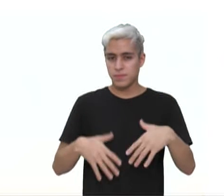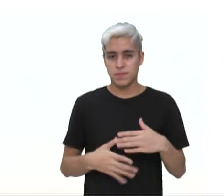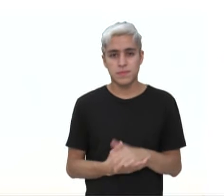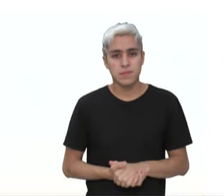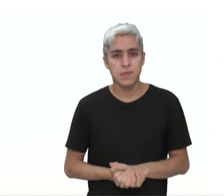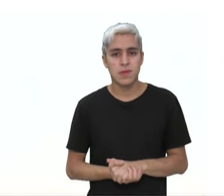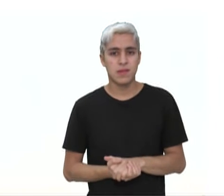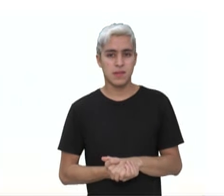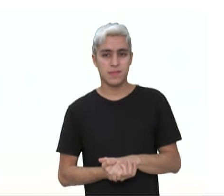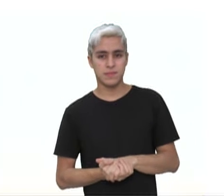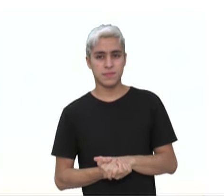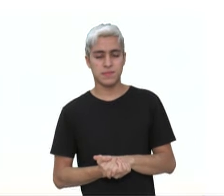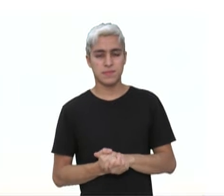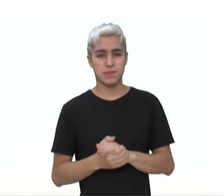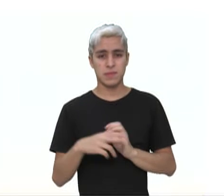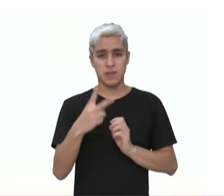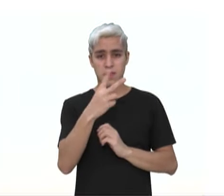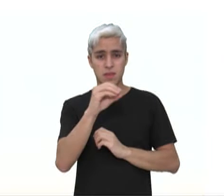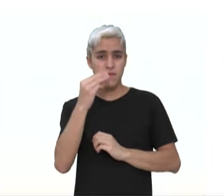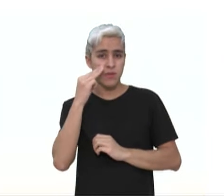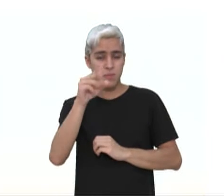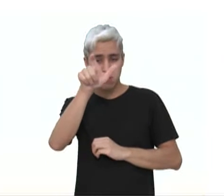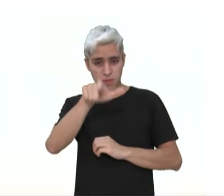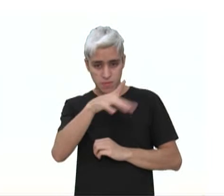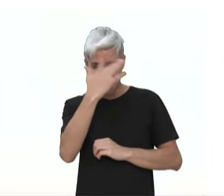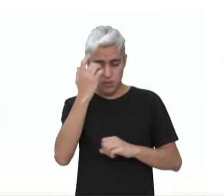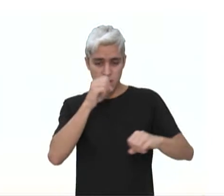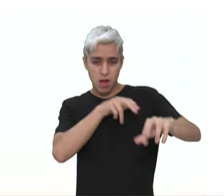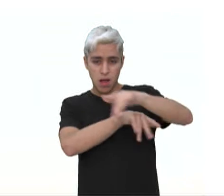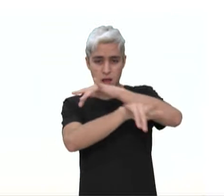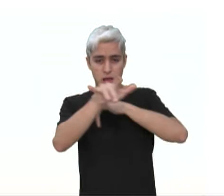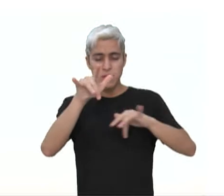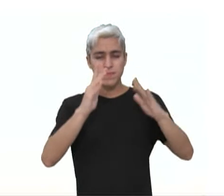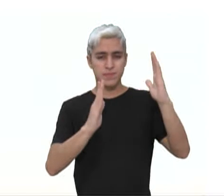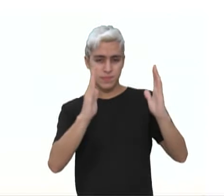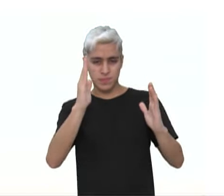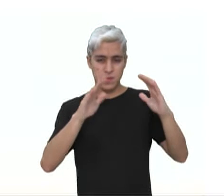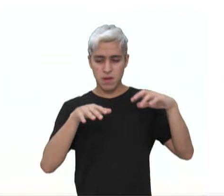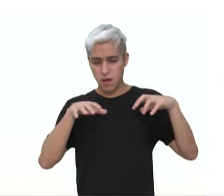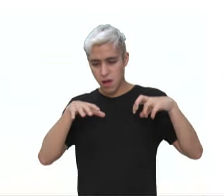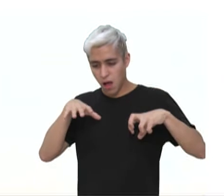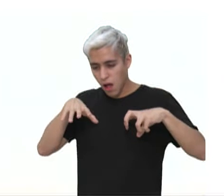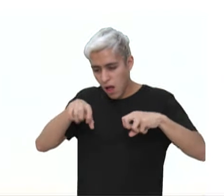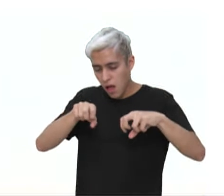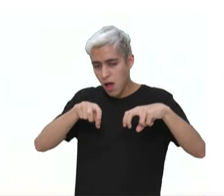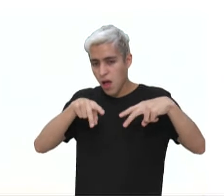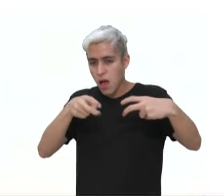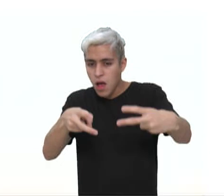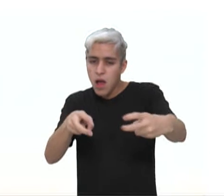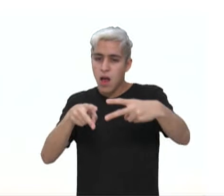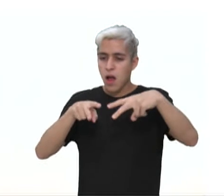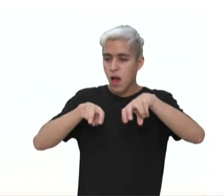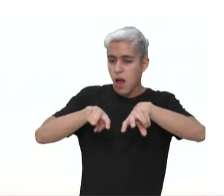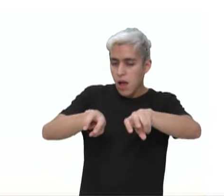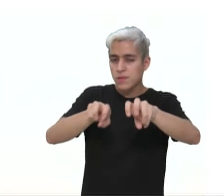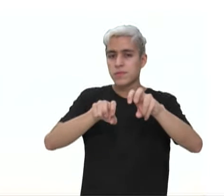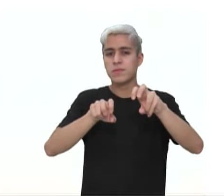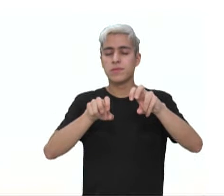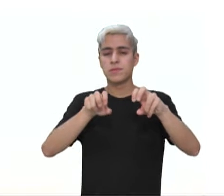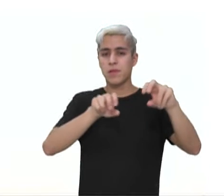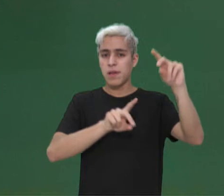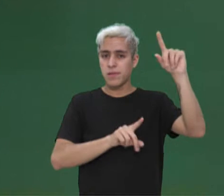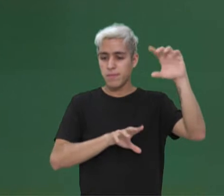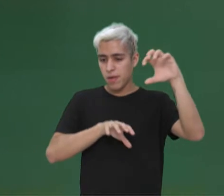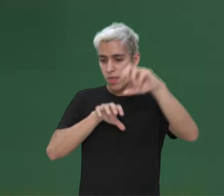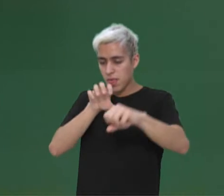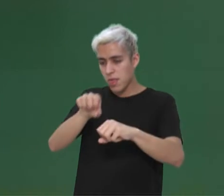de um universo de cerca de 20 milhões de pessoas durante aí, parte da exploração espanhola na América, você tem mais ou menos